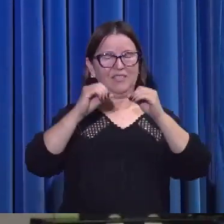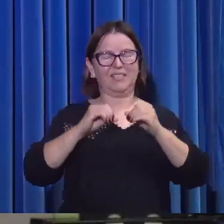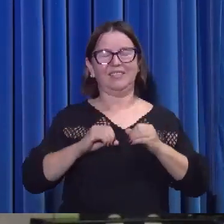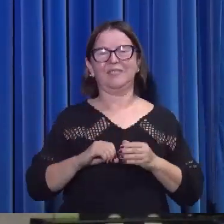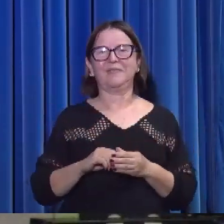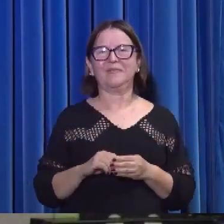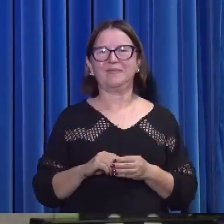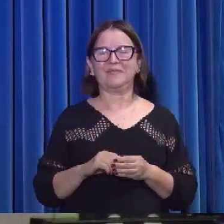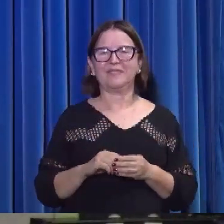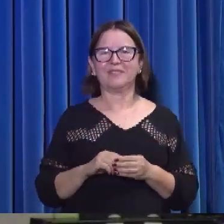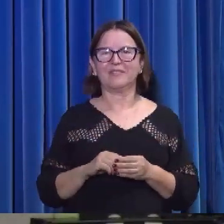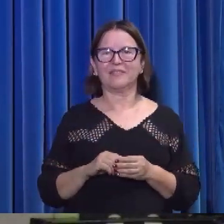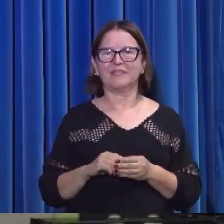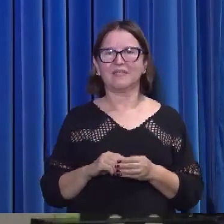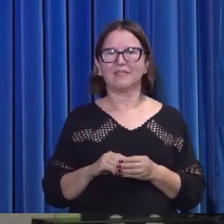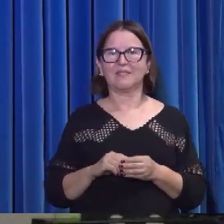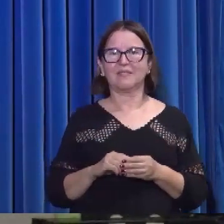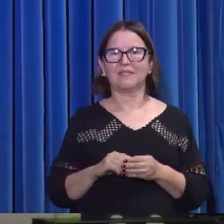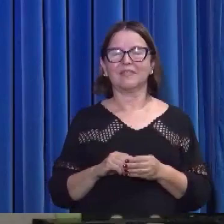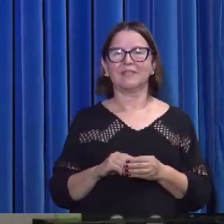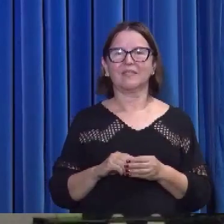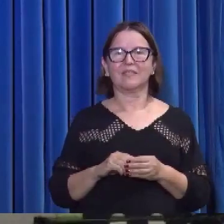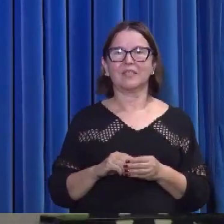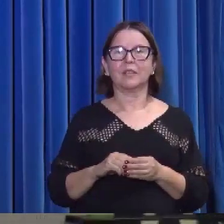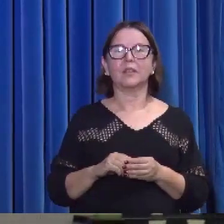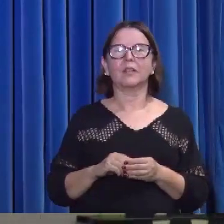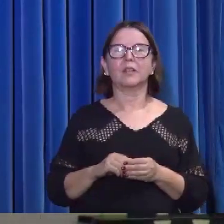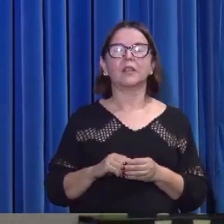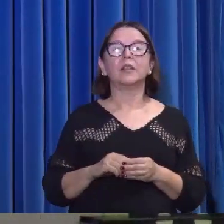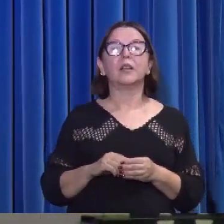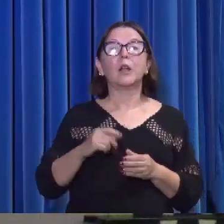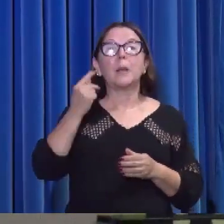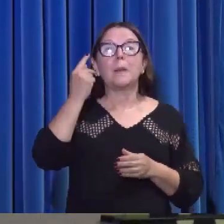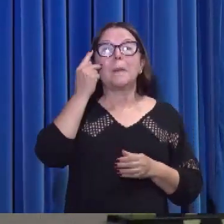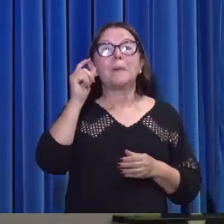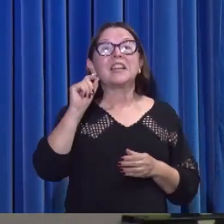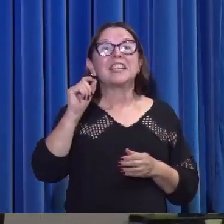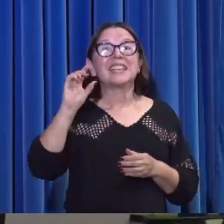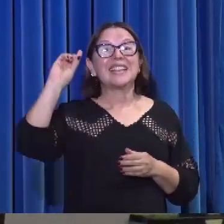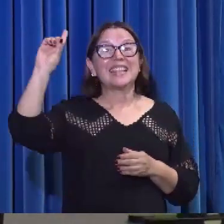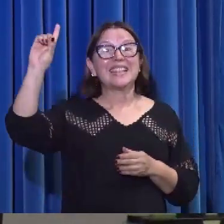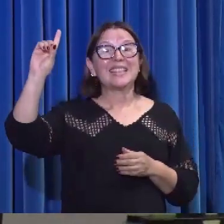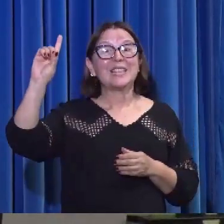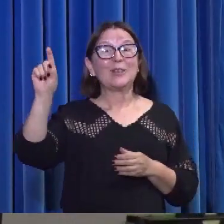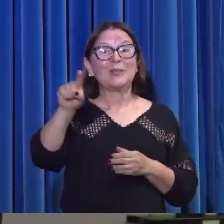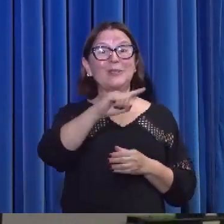E para que Deus nos criou? Para a glória do nome dEle.